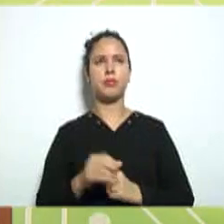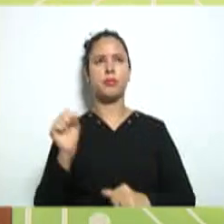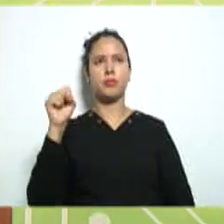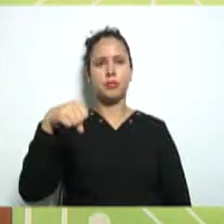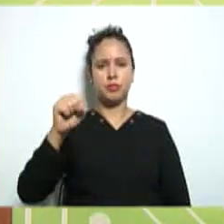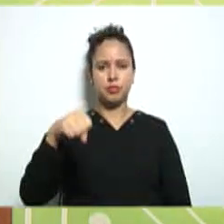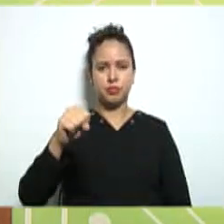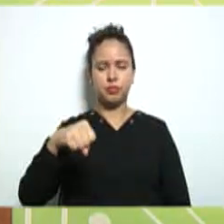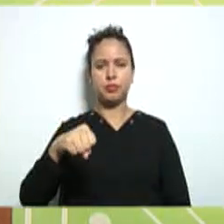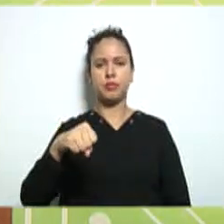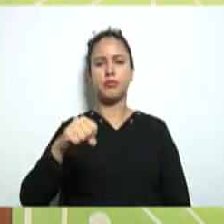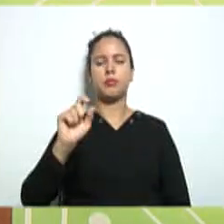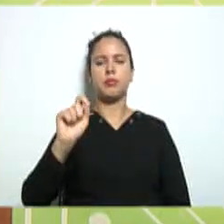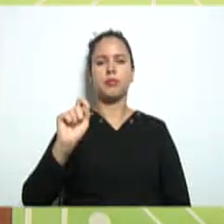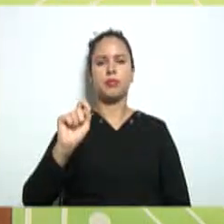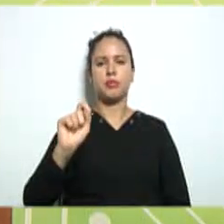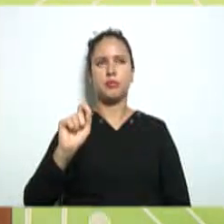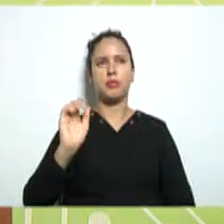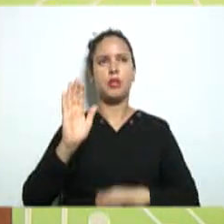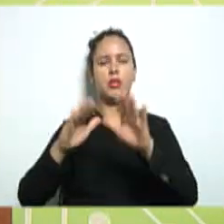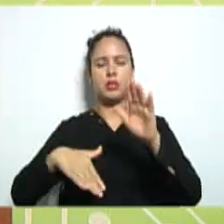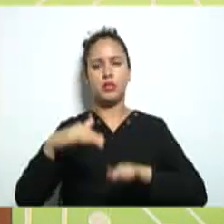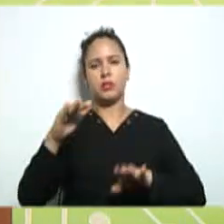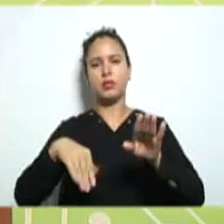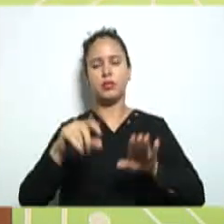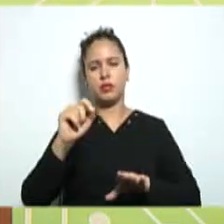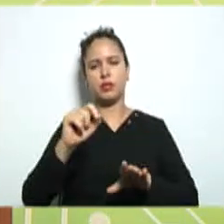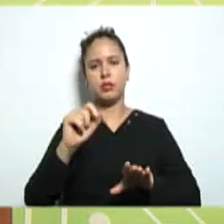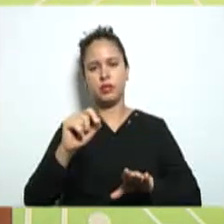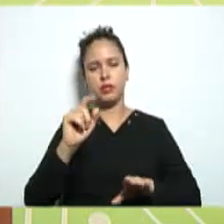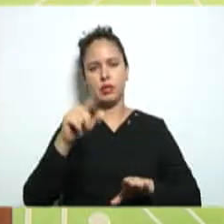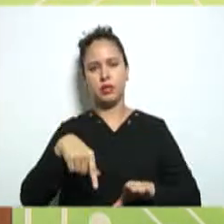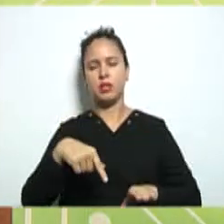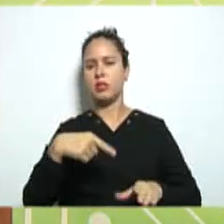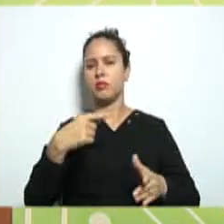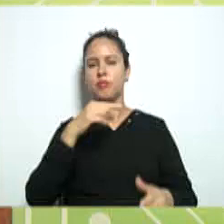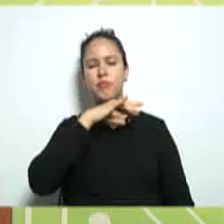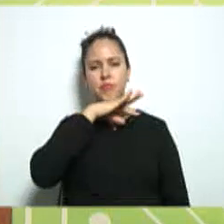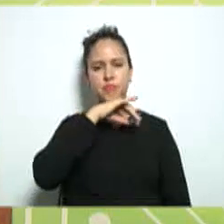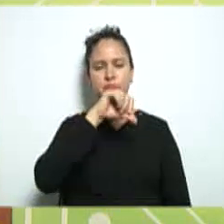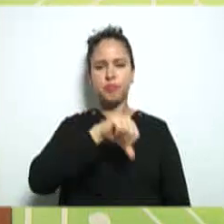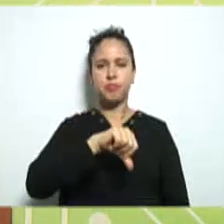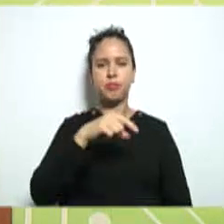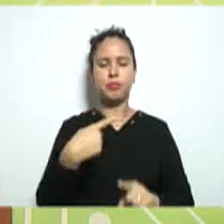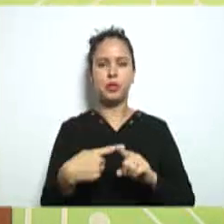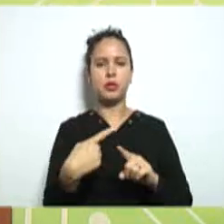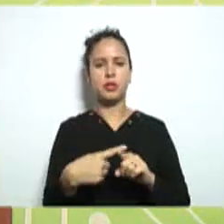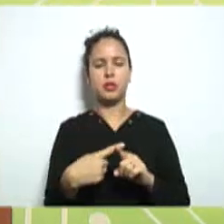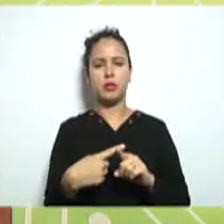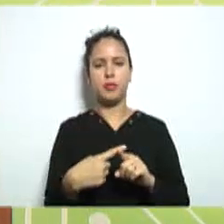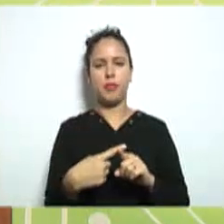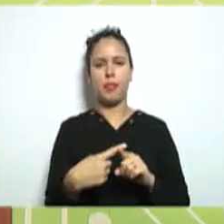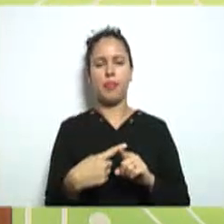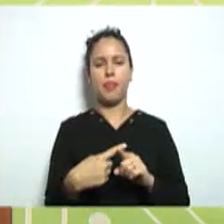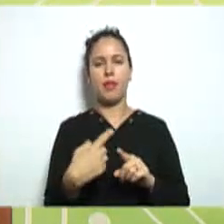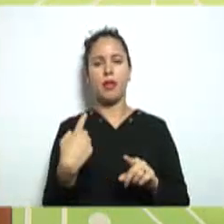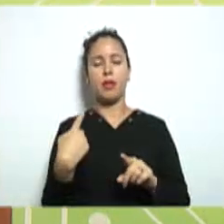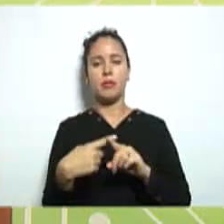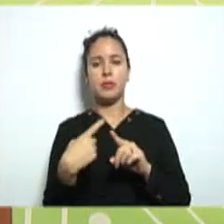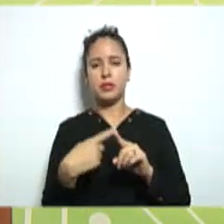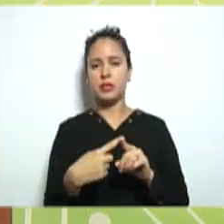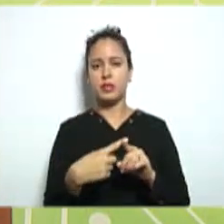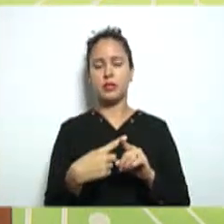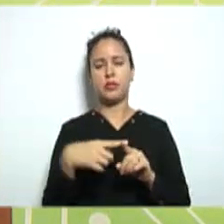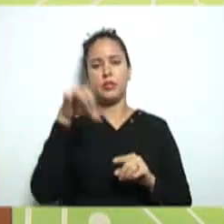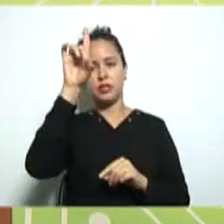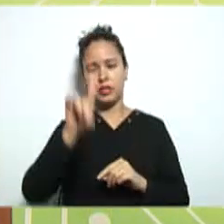um trabalho que muitas vezes ele é considerado precário. Precário por quê? Porque ele não garante os